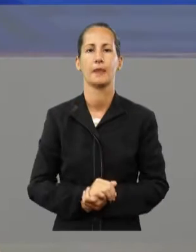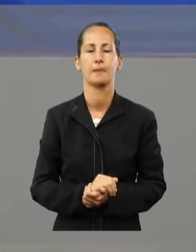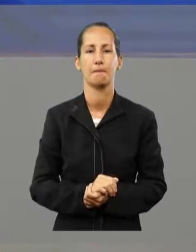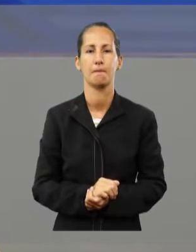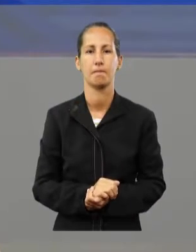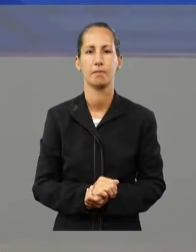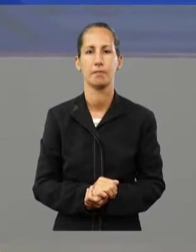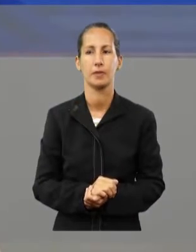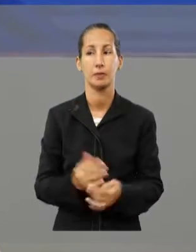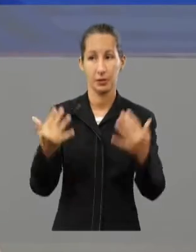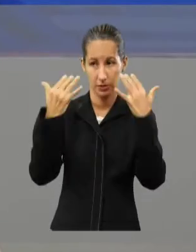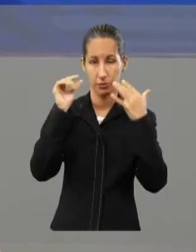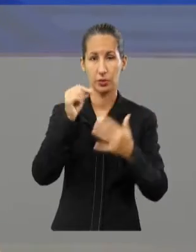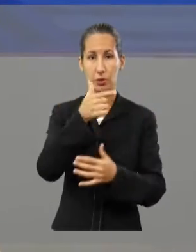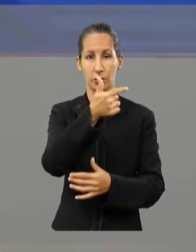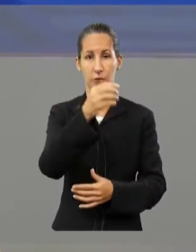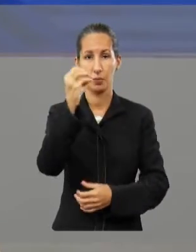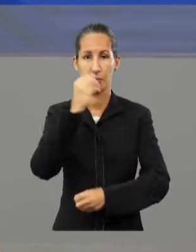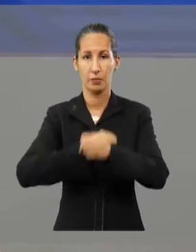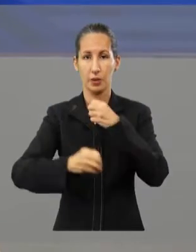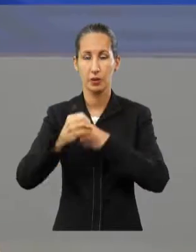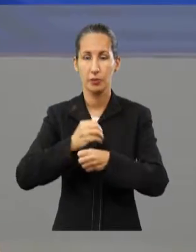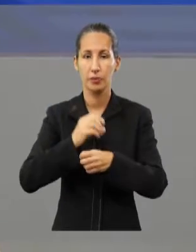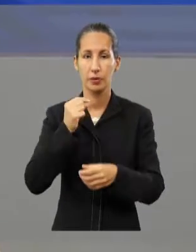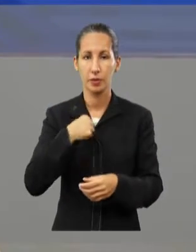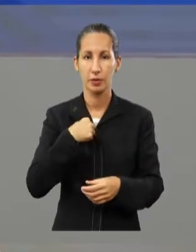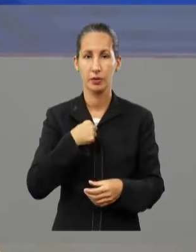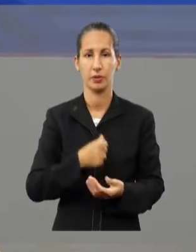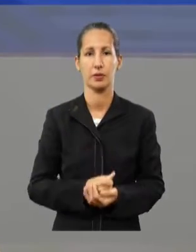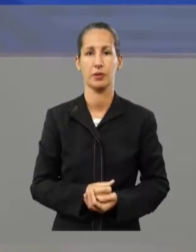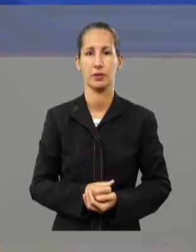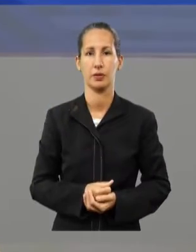Mara, presta atenção. Em 2000, tem uma mágoa.